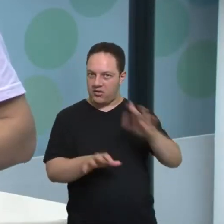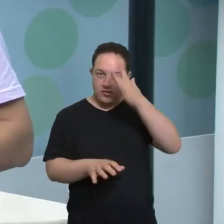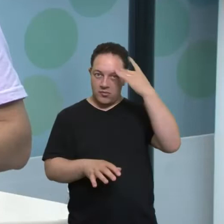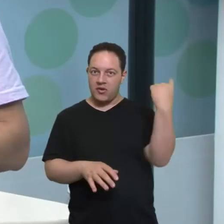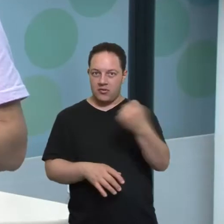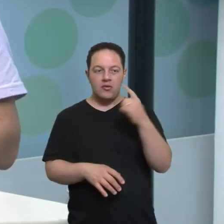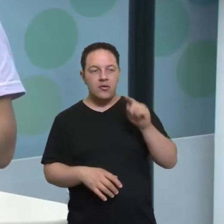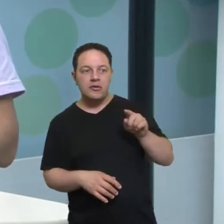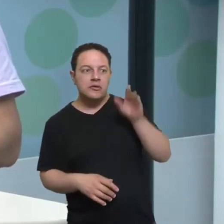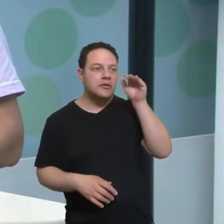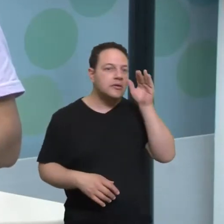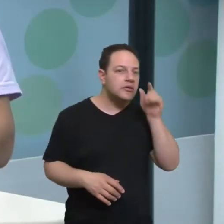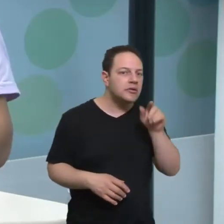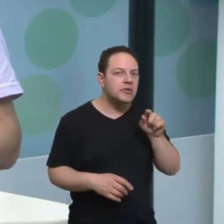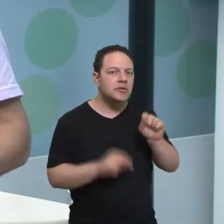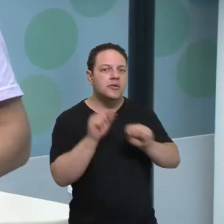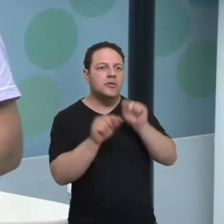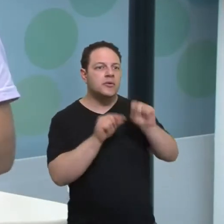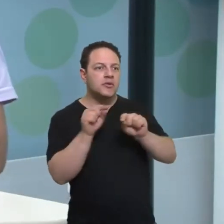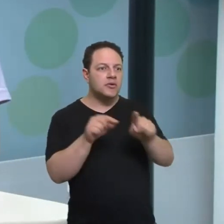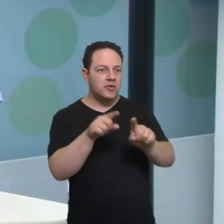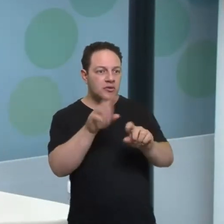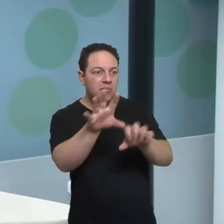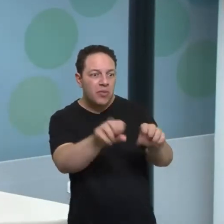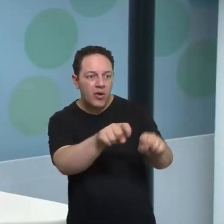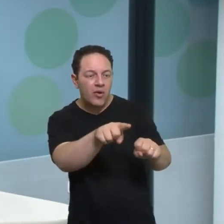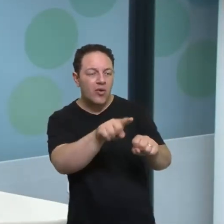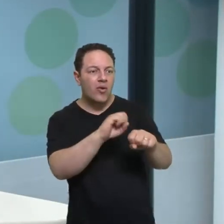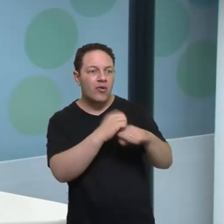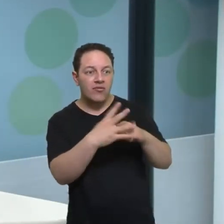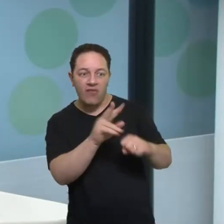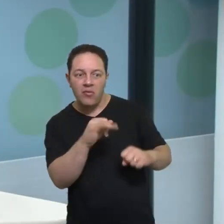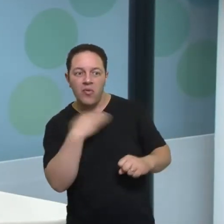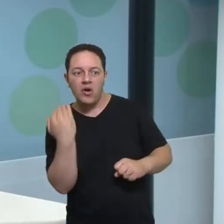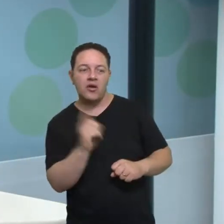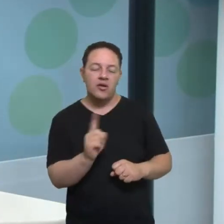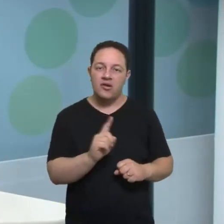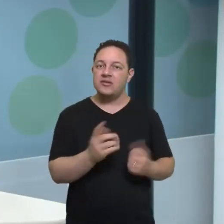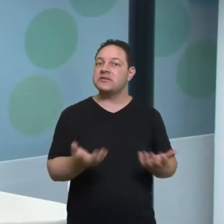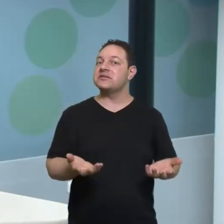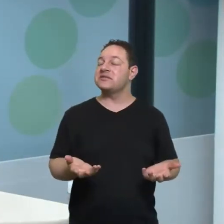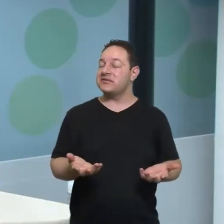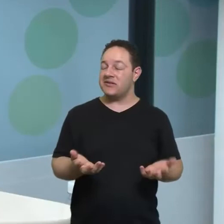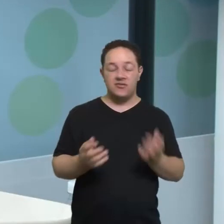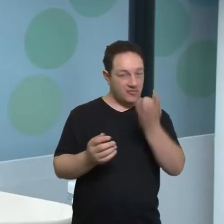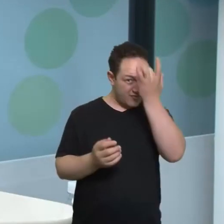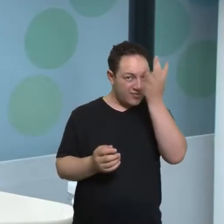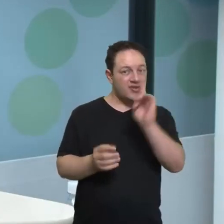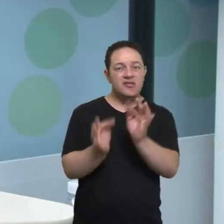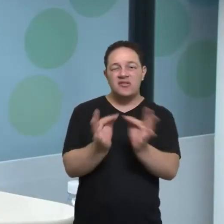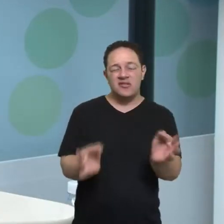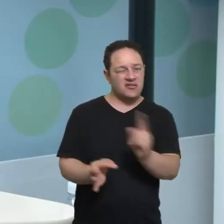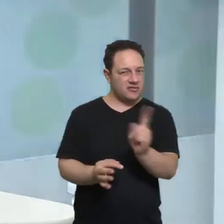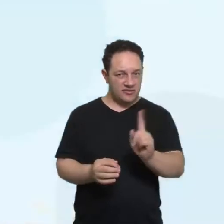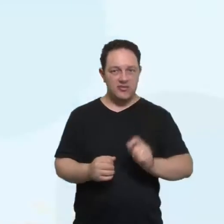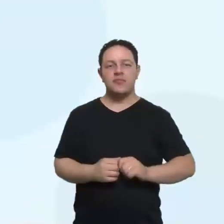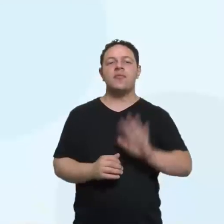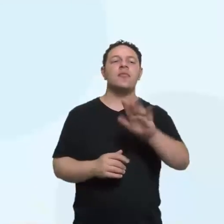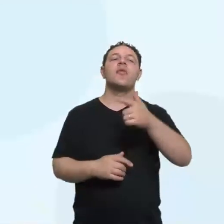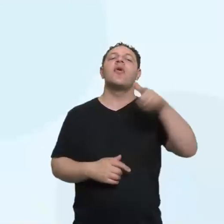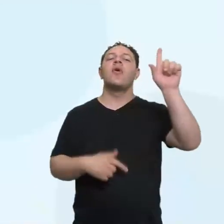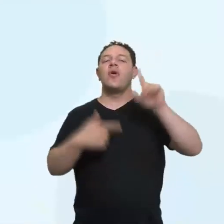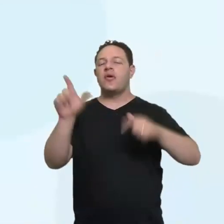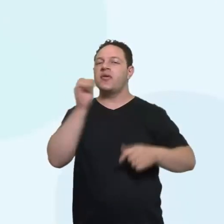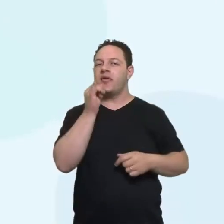uma expectativa social que tá gerada por causa da pandemia que não é simples e aí outros agravamentos né